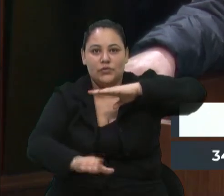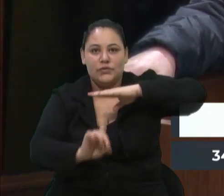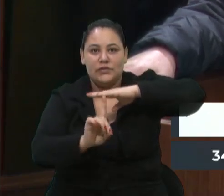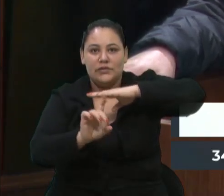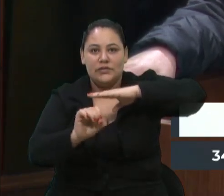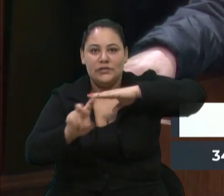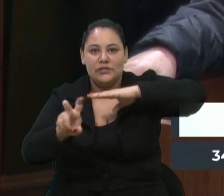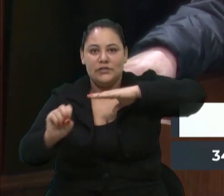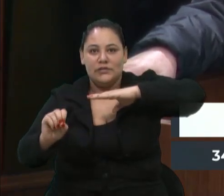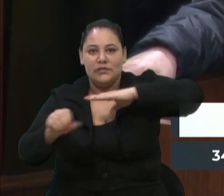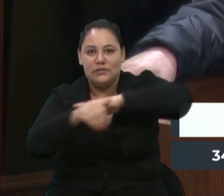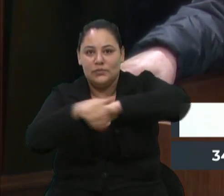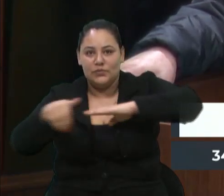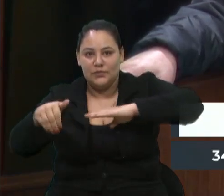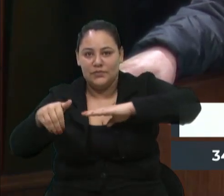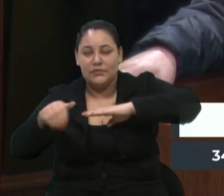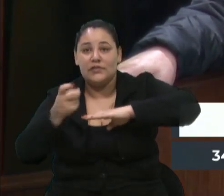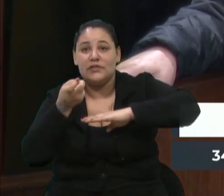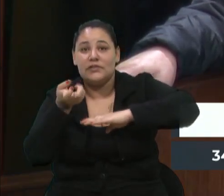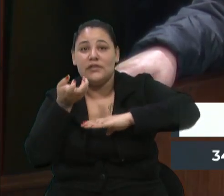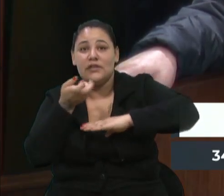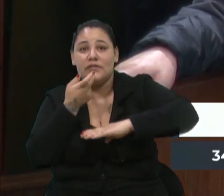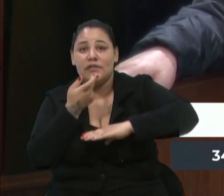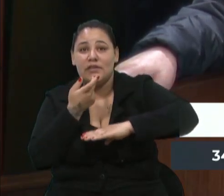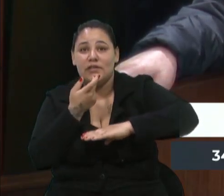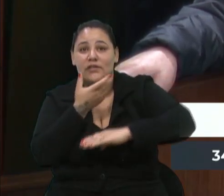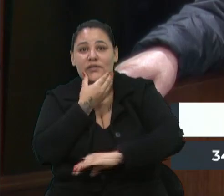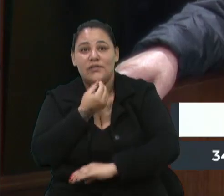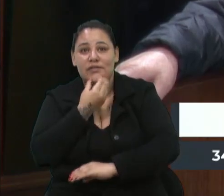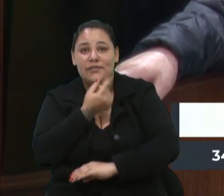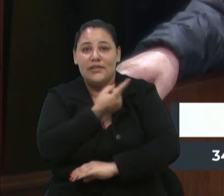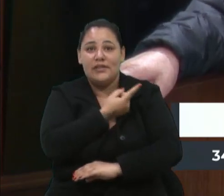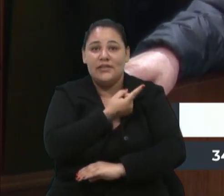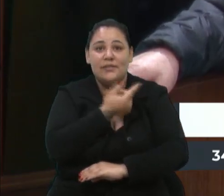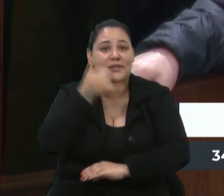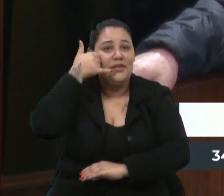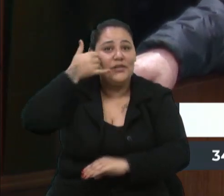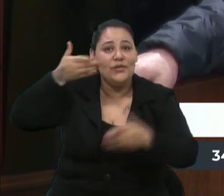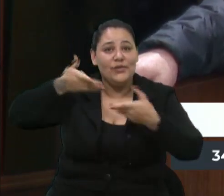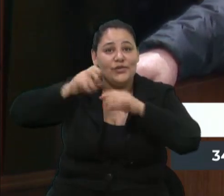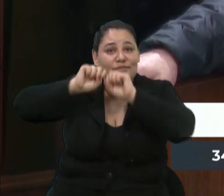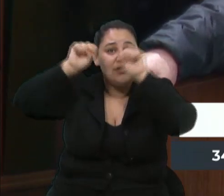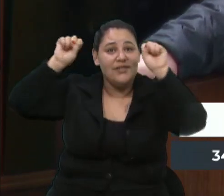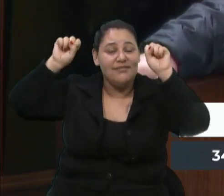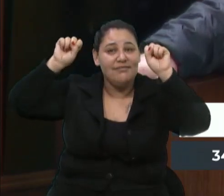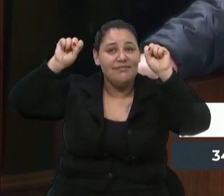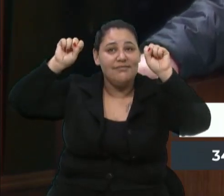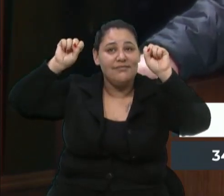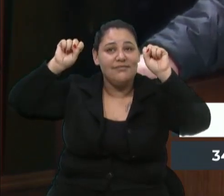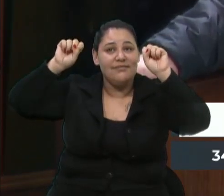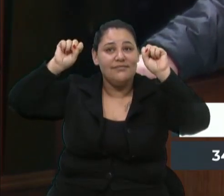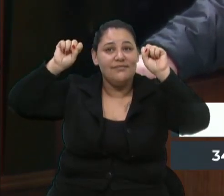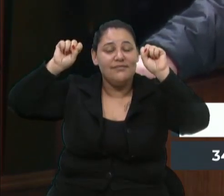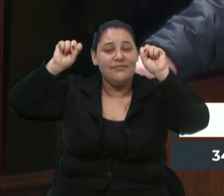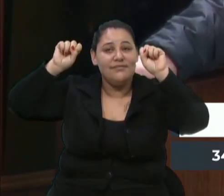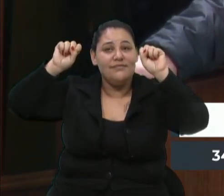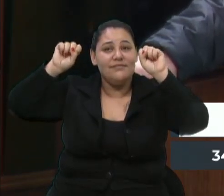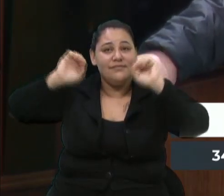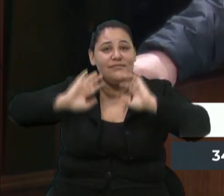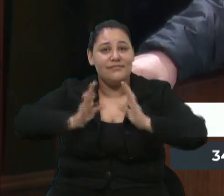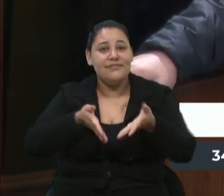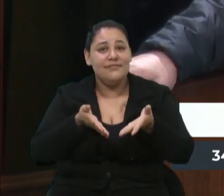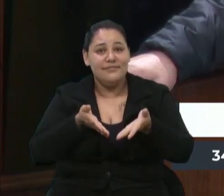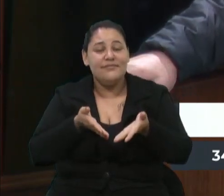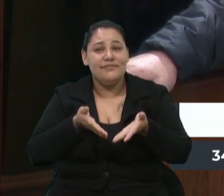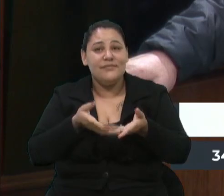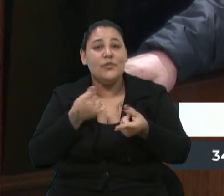para o senhor que o rapaz lá me ligou hoje de manhã ainda. Me ligou hoje de manhã. Me ligou